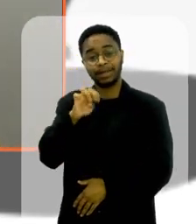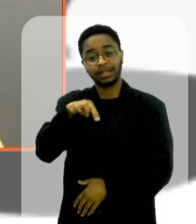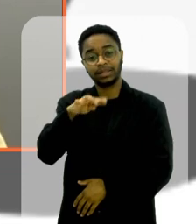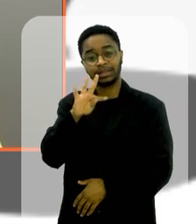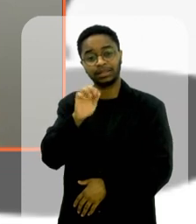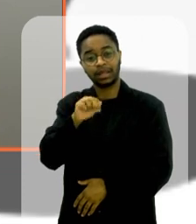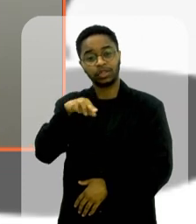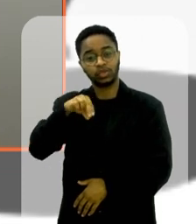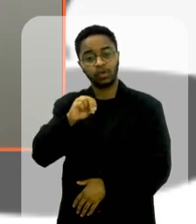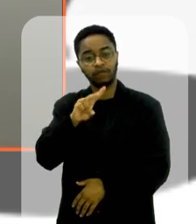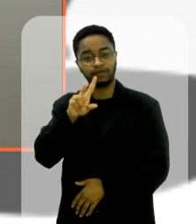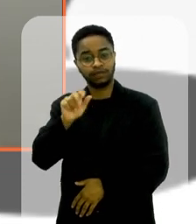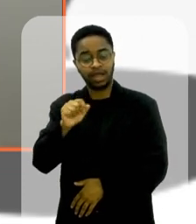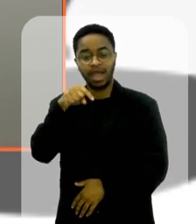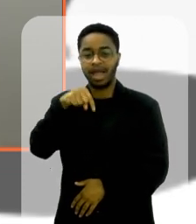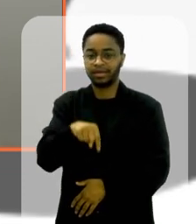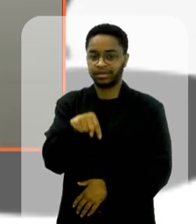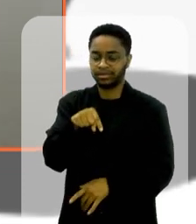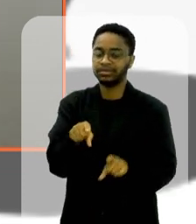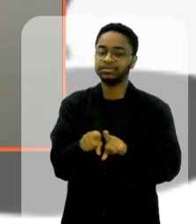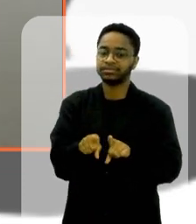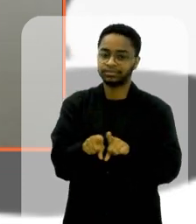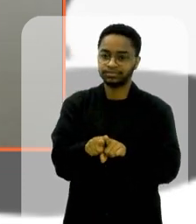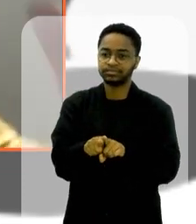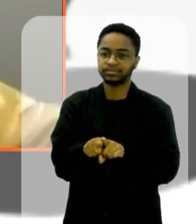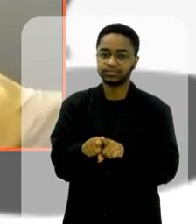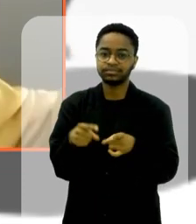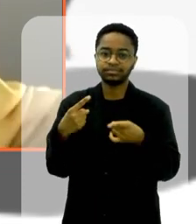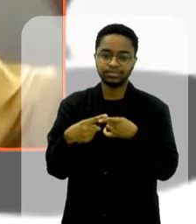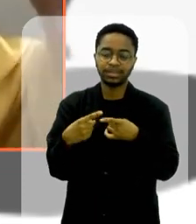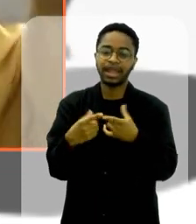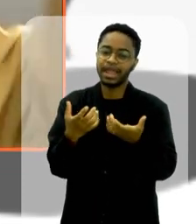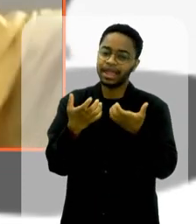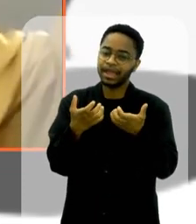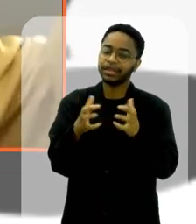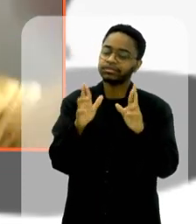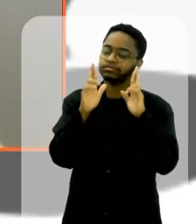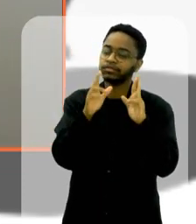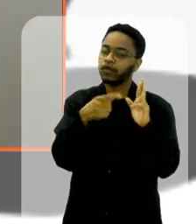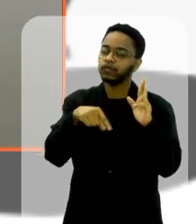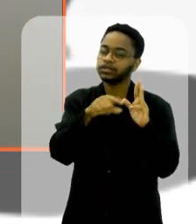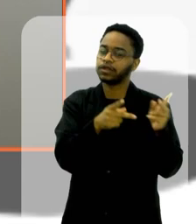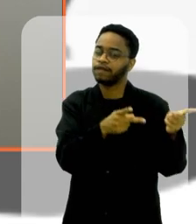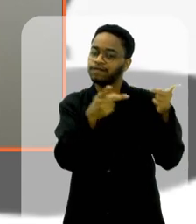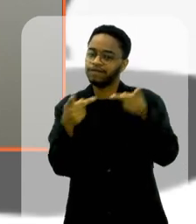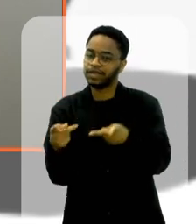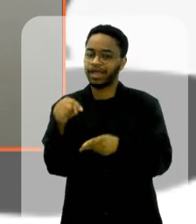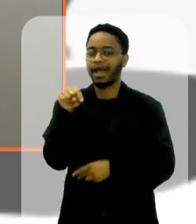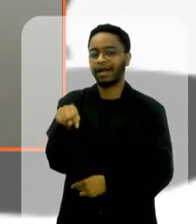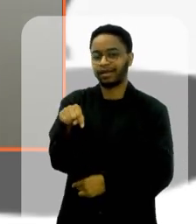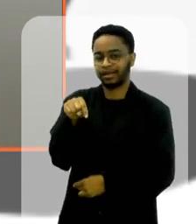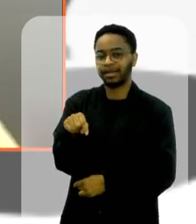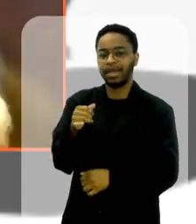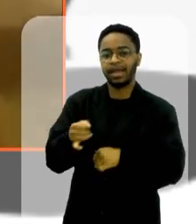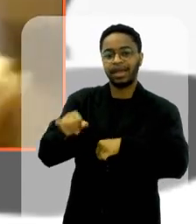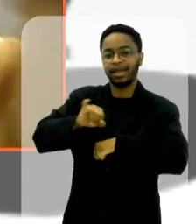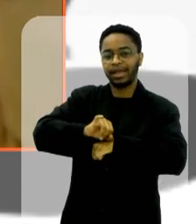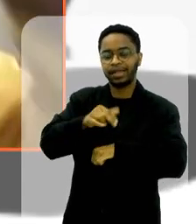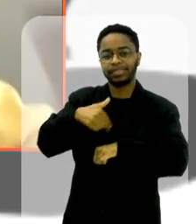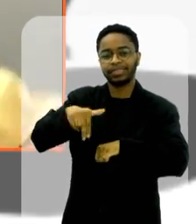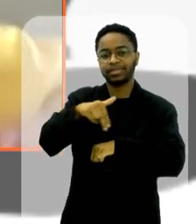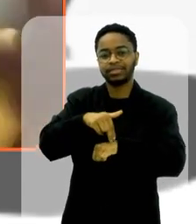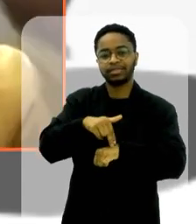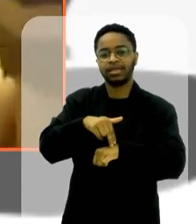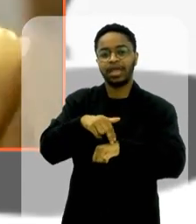Venda Nova do Imigrante aqui, que espera receber vocês quando for possível aqui na